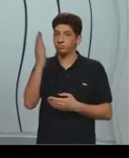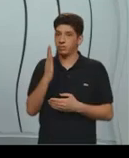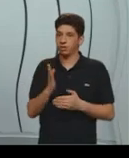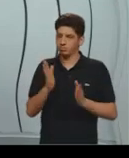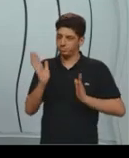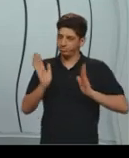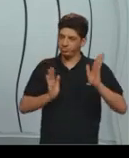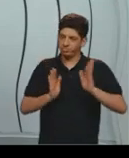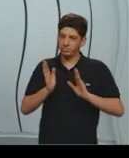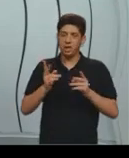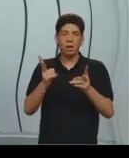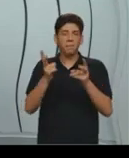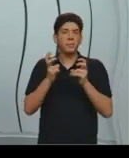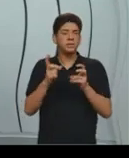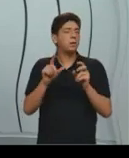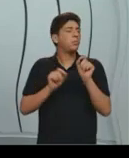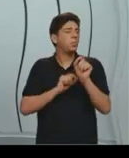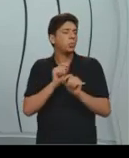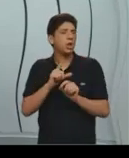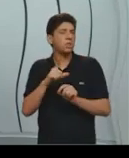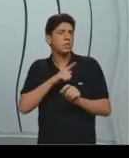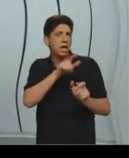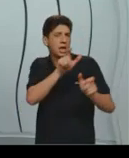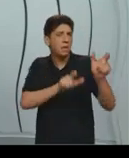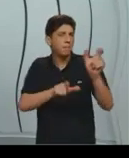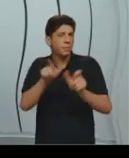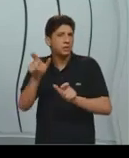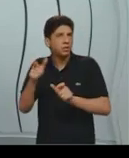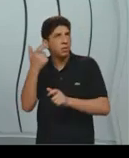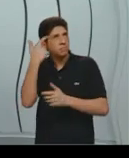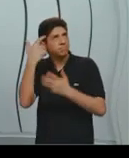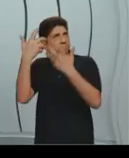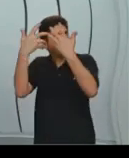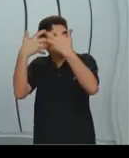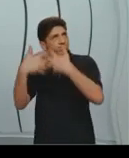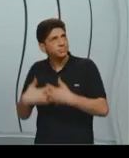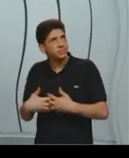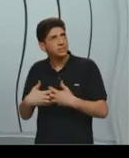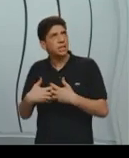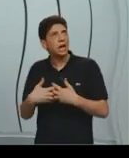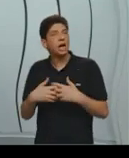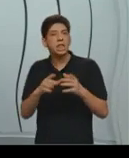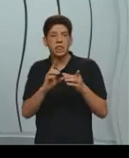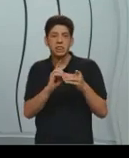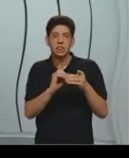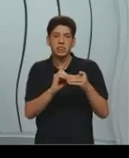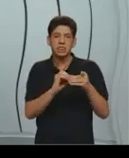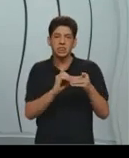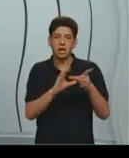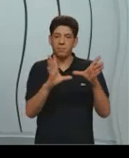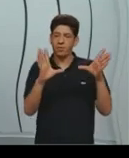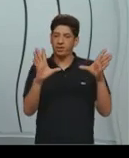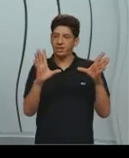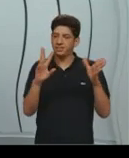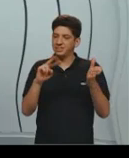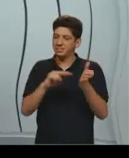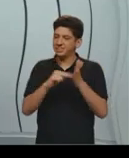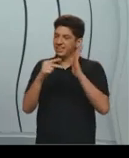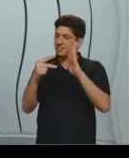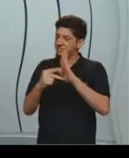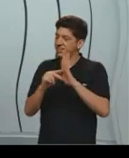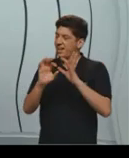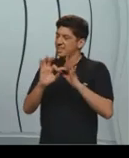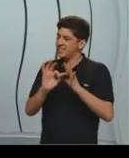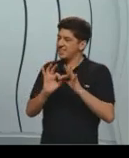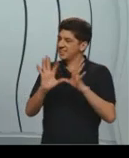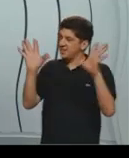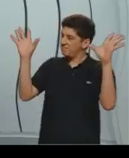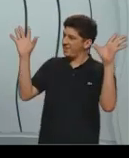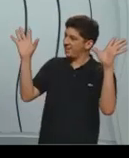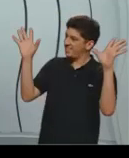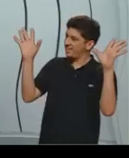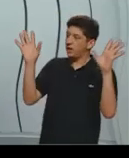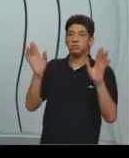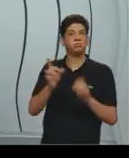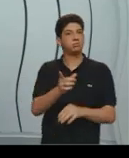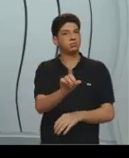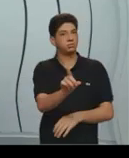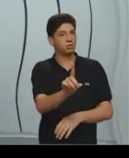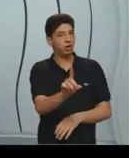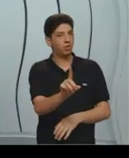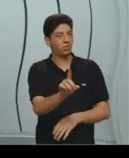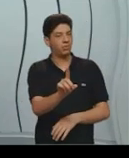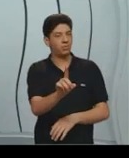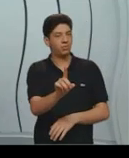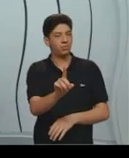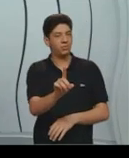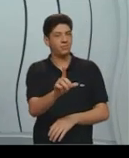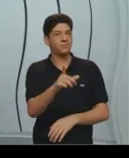percebe claramente que tem pessoas que elas acham que democracia é tudo. Você pode fazer tudo e não, tem um limite. É aquela velha ideia, né? O direito do outro,